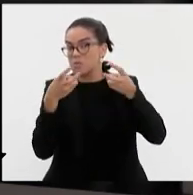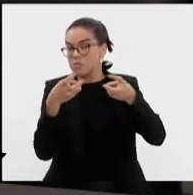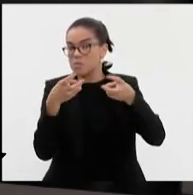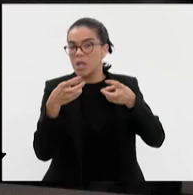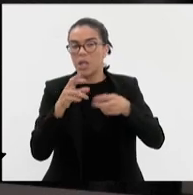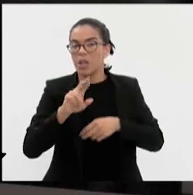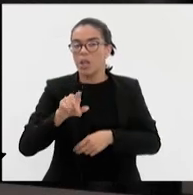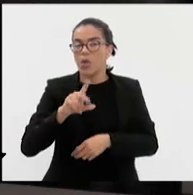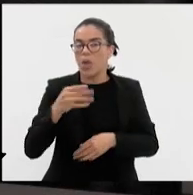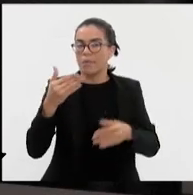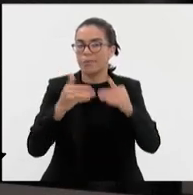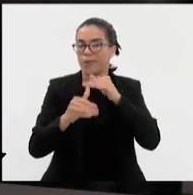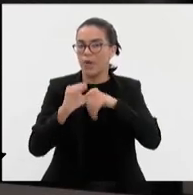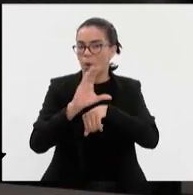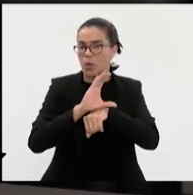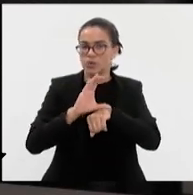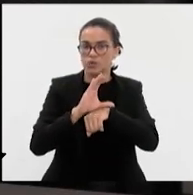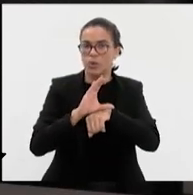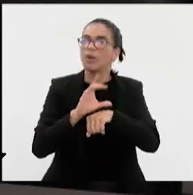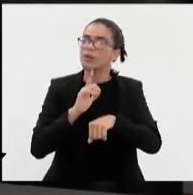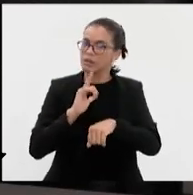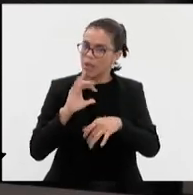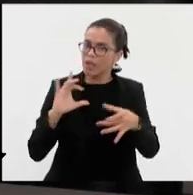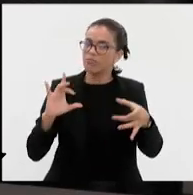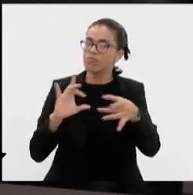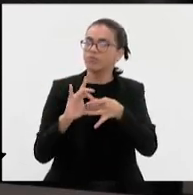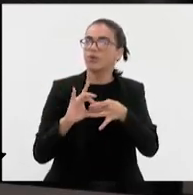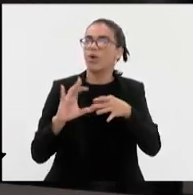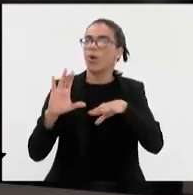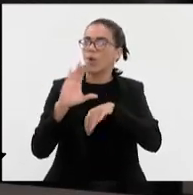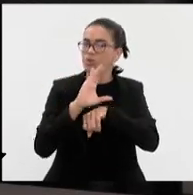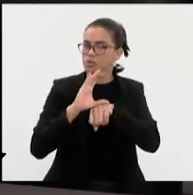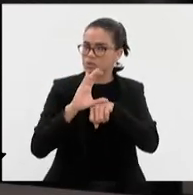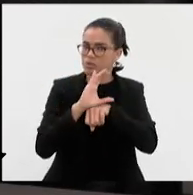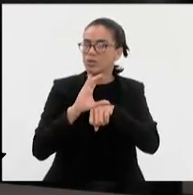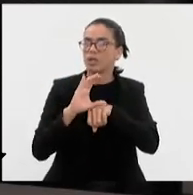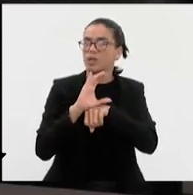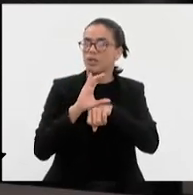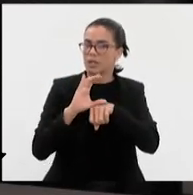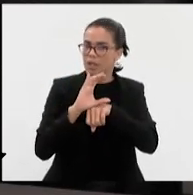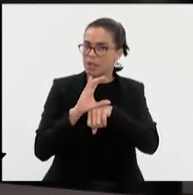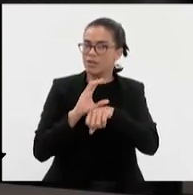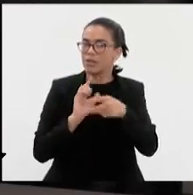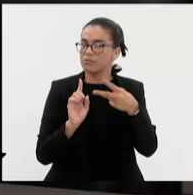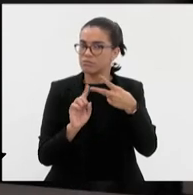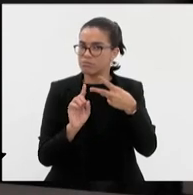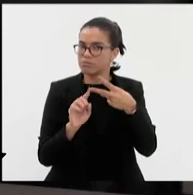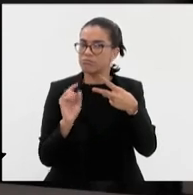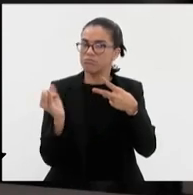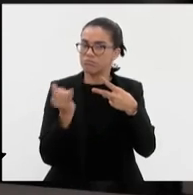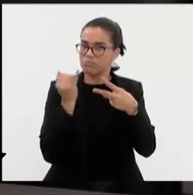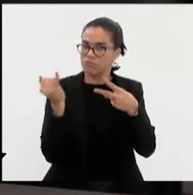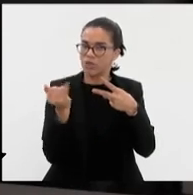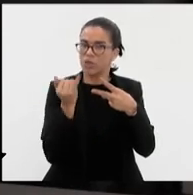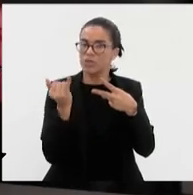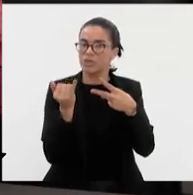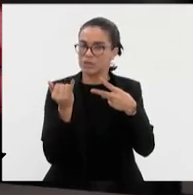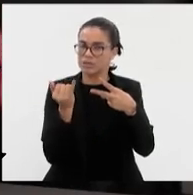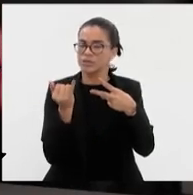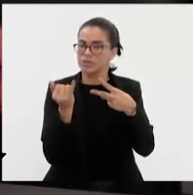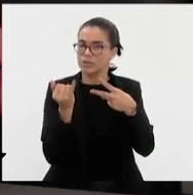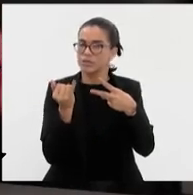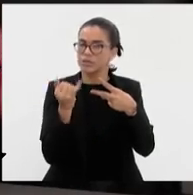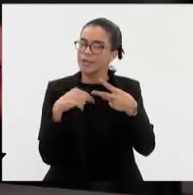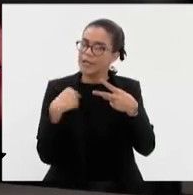é inconstitucional. Ele tem constitucionalidade. Sim. Isso é um segundo elemento importante. Quando a